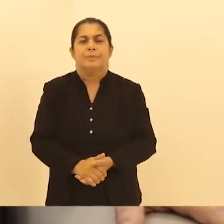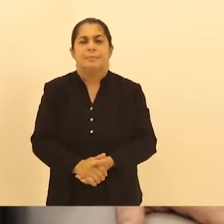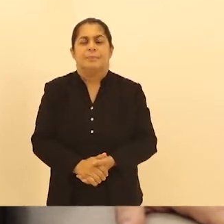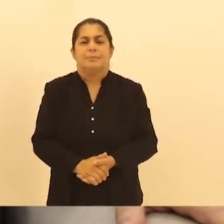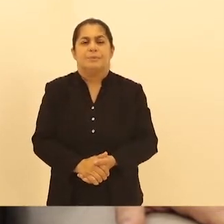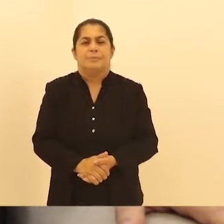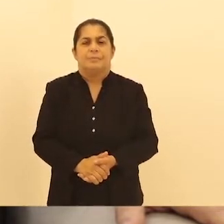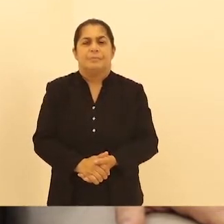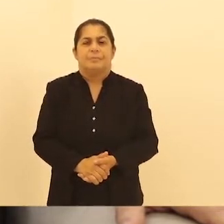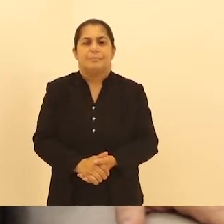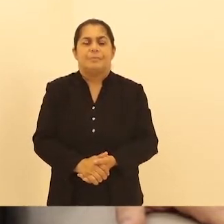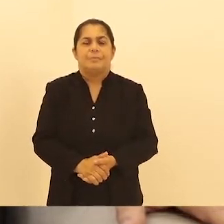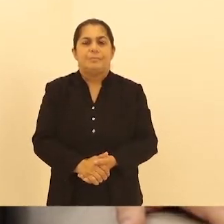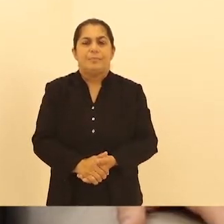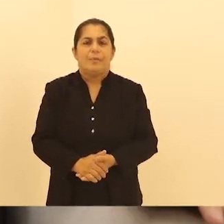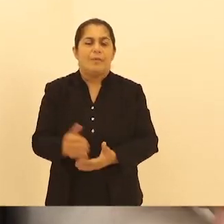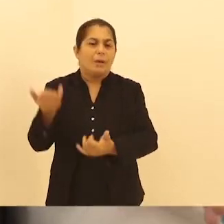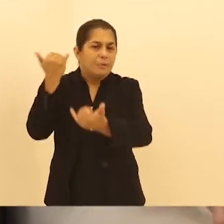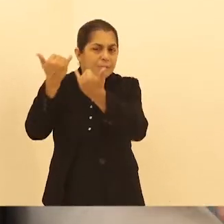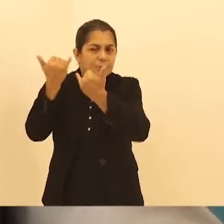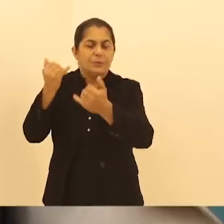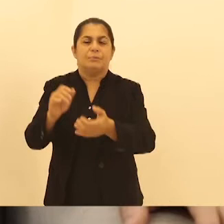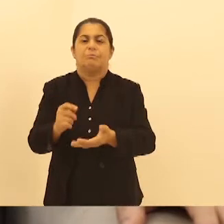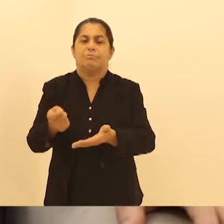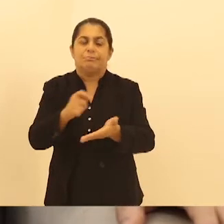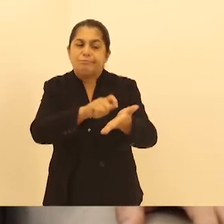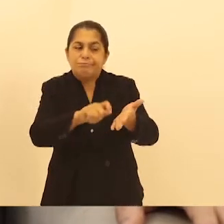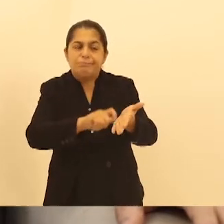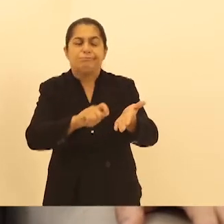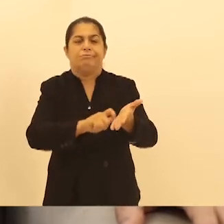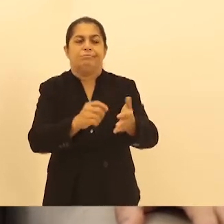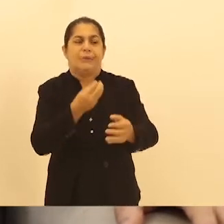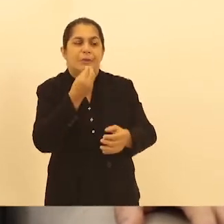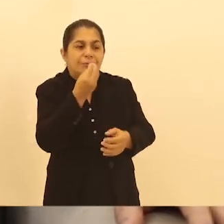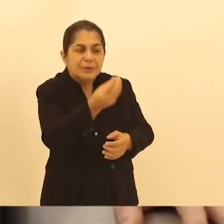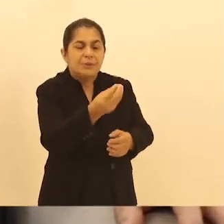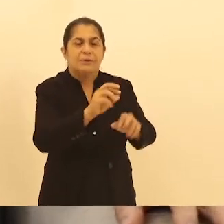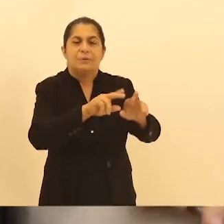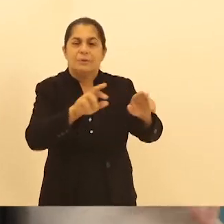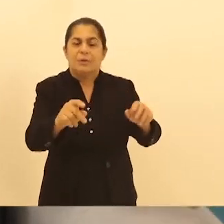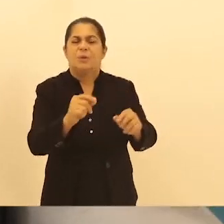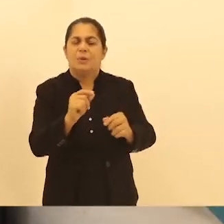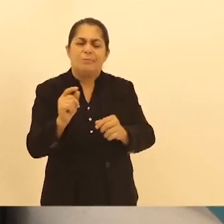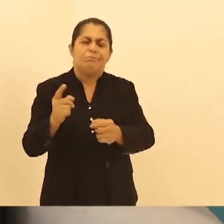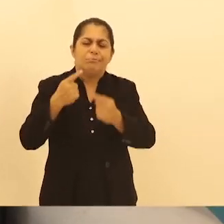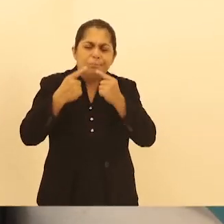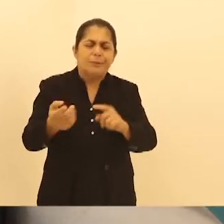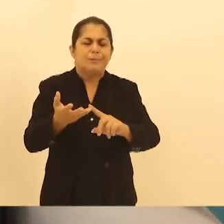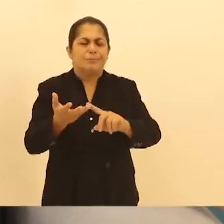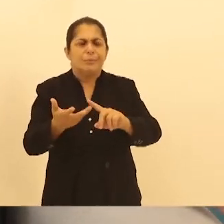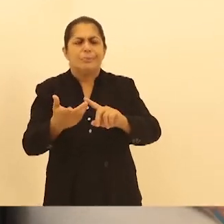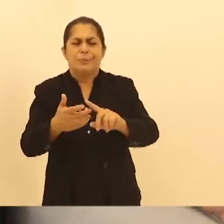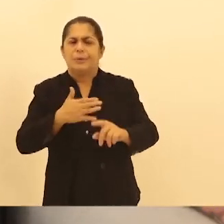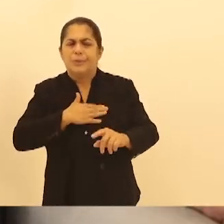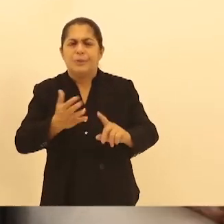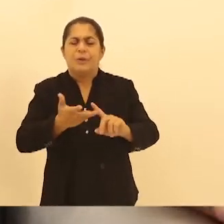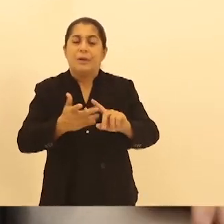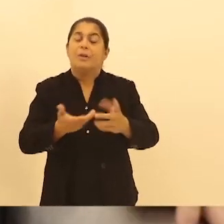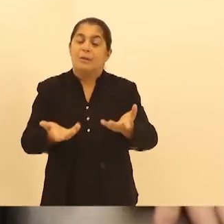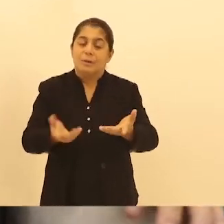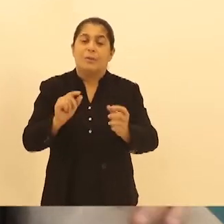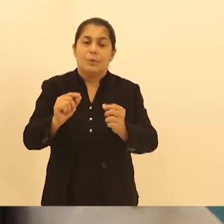então a ouvidoria se presta para fazer nesse processo de interlocução